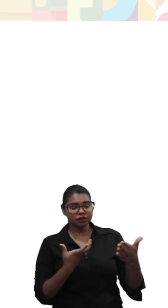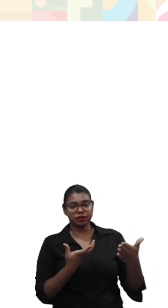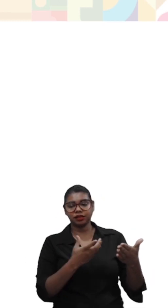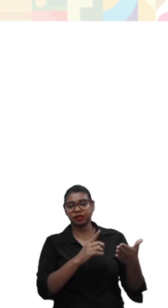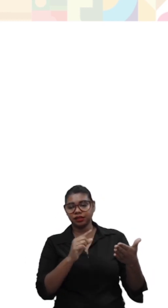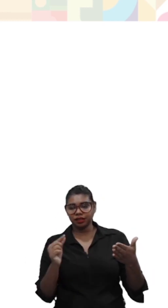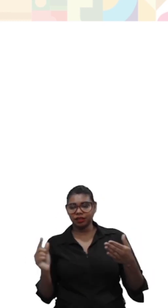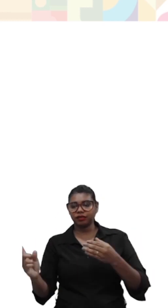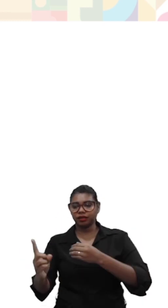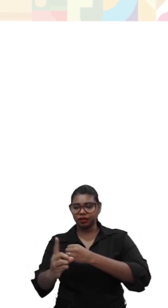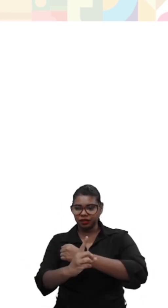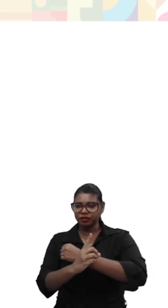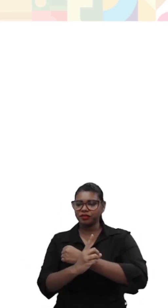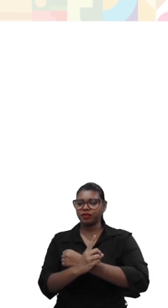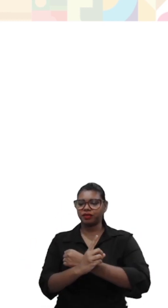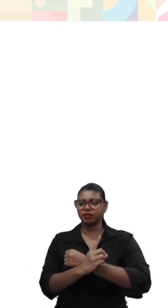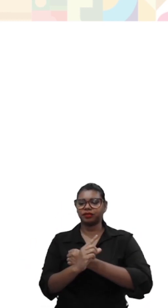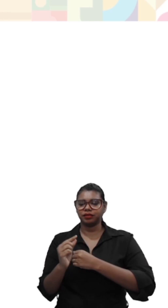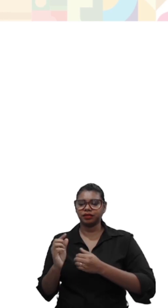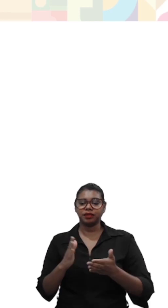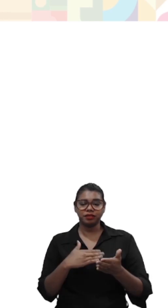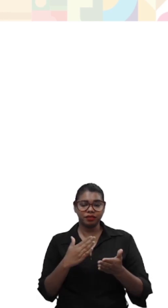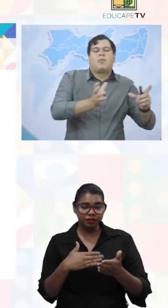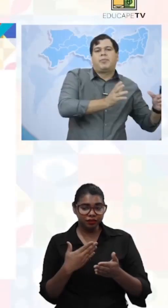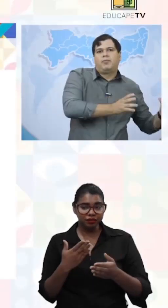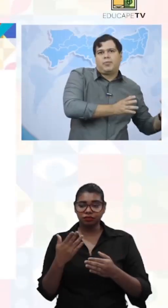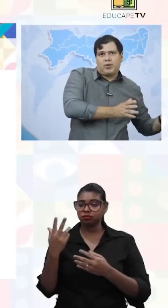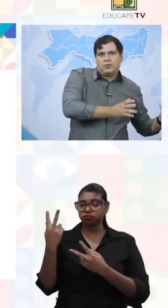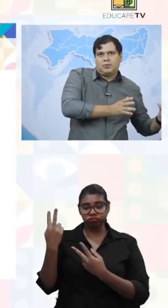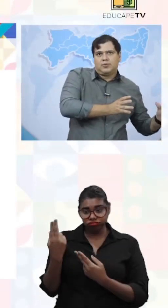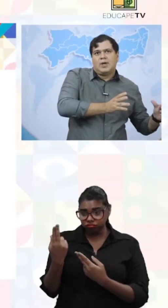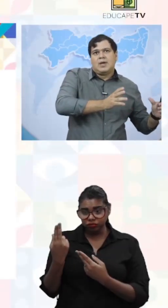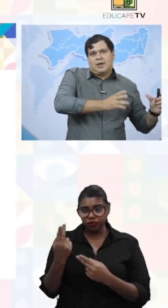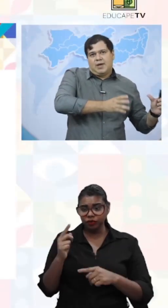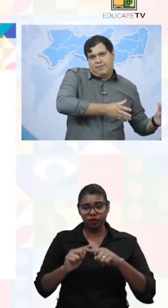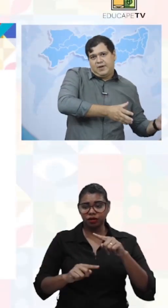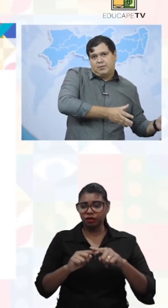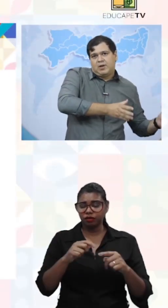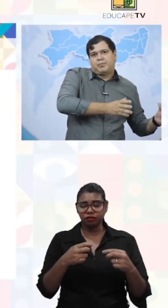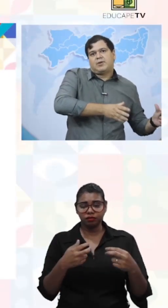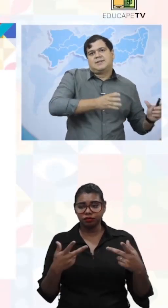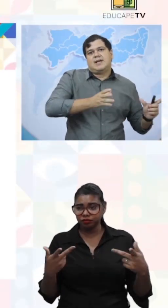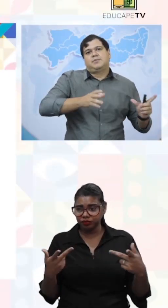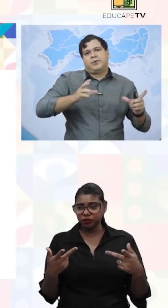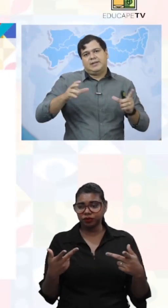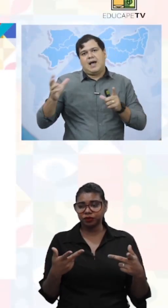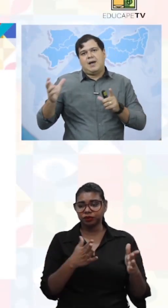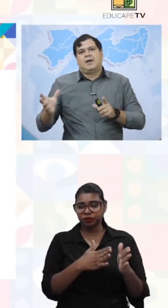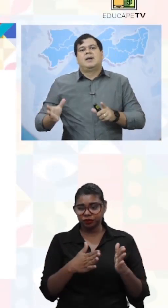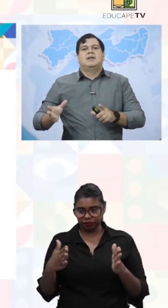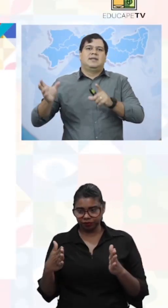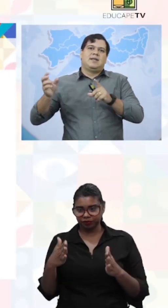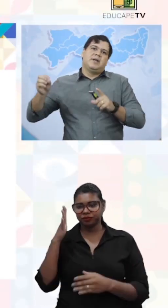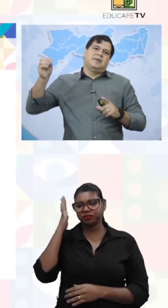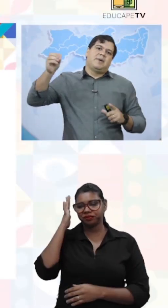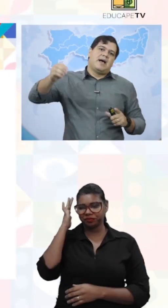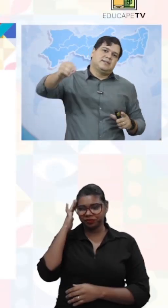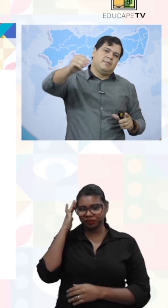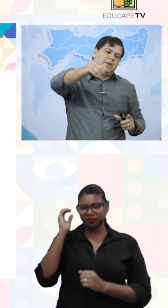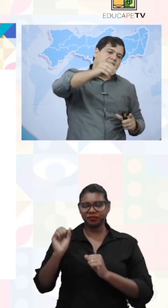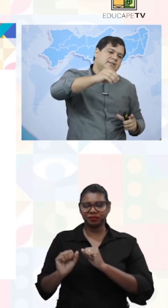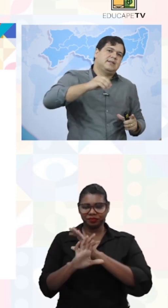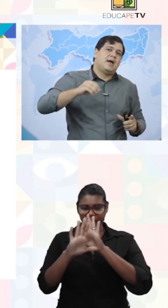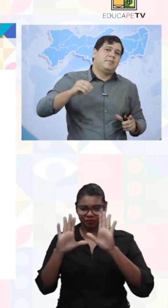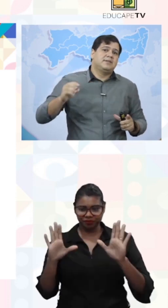para a recepção. Isso funciona praticamente igual a um produto feito pelo processo por etapa. Exatamente,